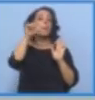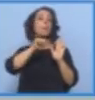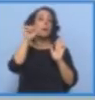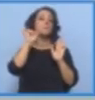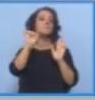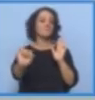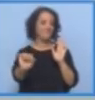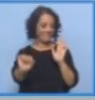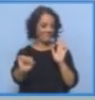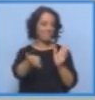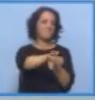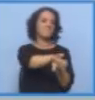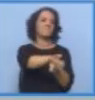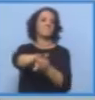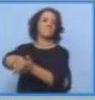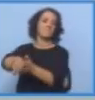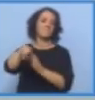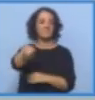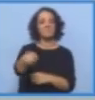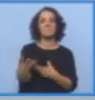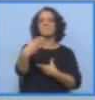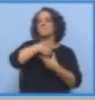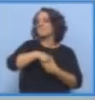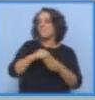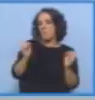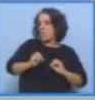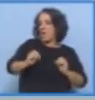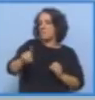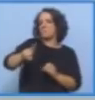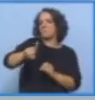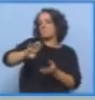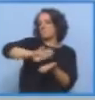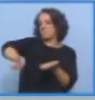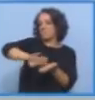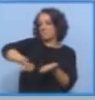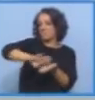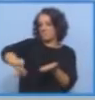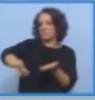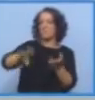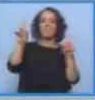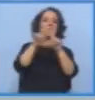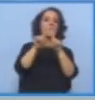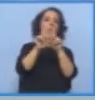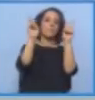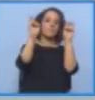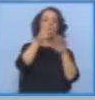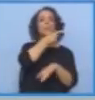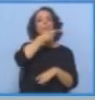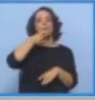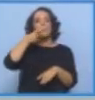E, portanto, é um ser que está à margem de qualquer promessa, de qualquer